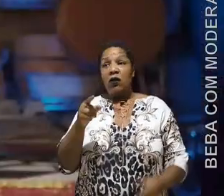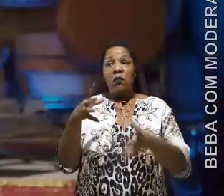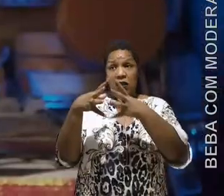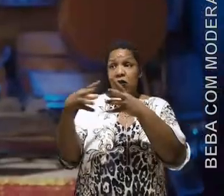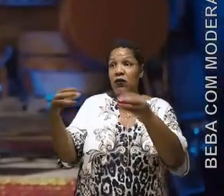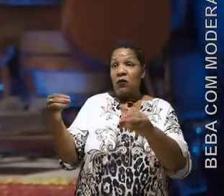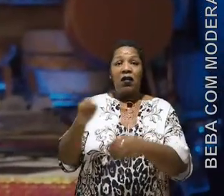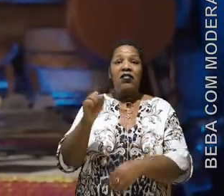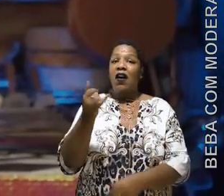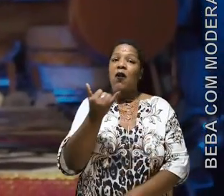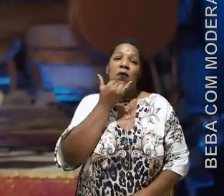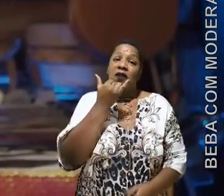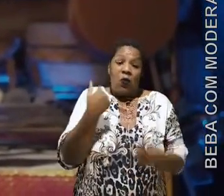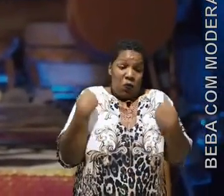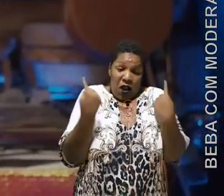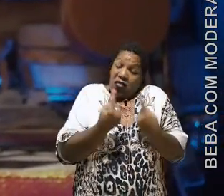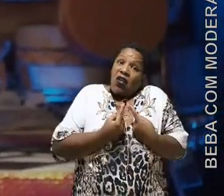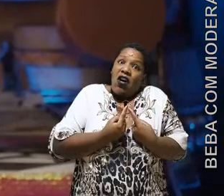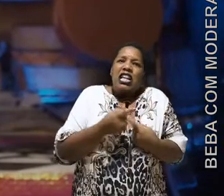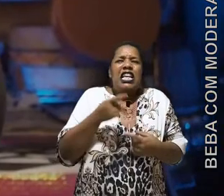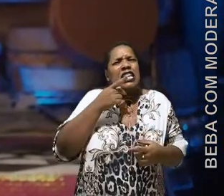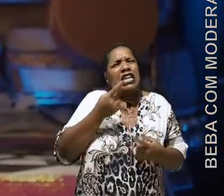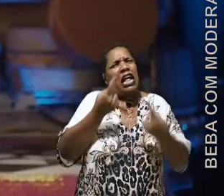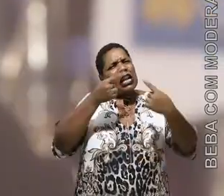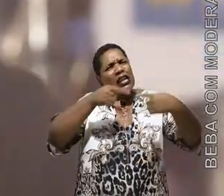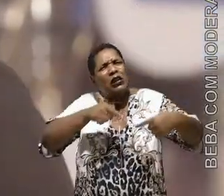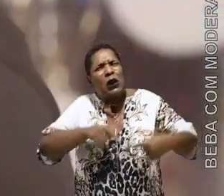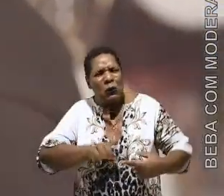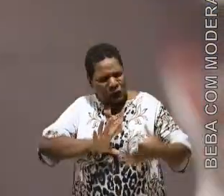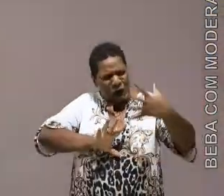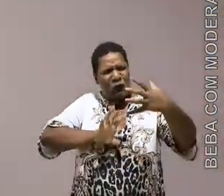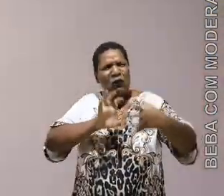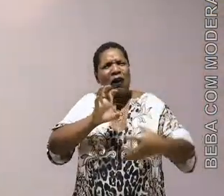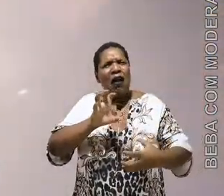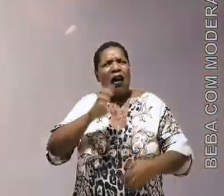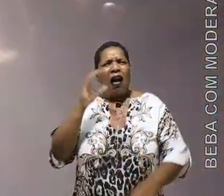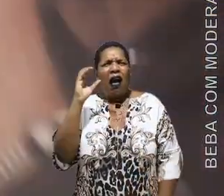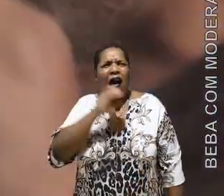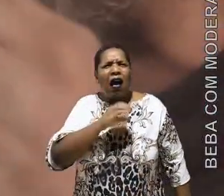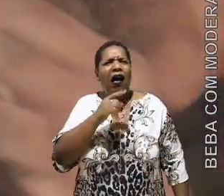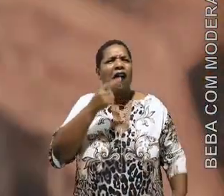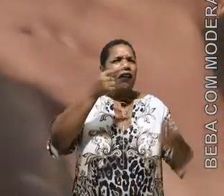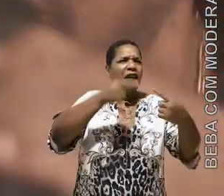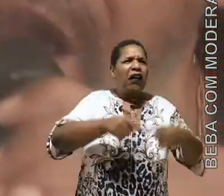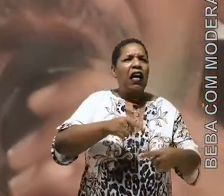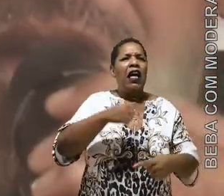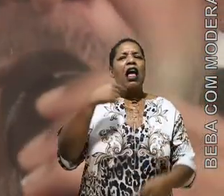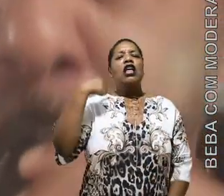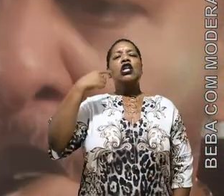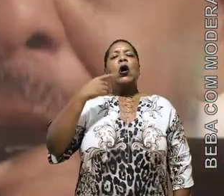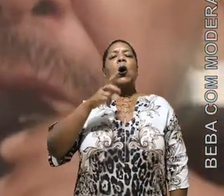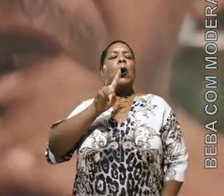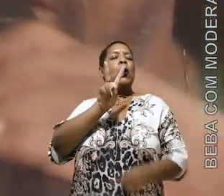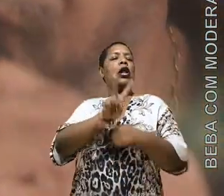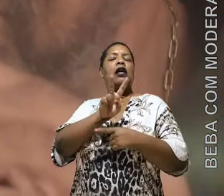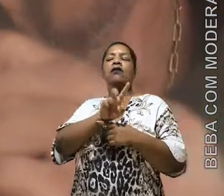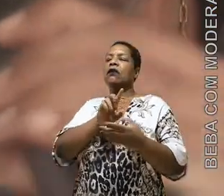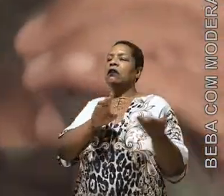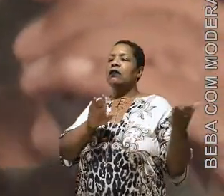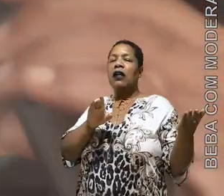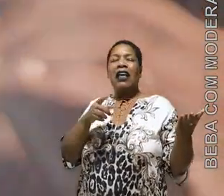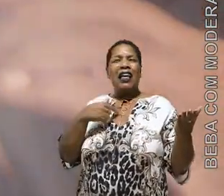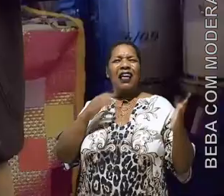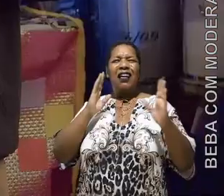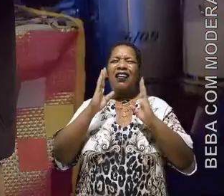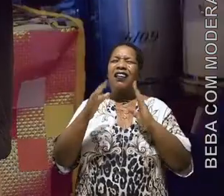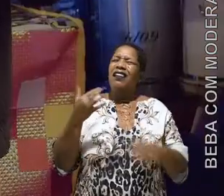feroz algoz absolvição não não sem perdão para nós resolver nega reação bote traiçoeiro veloz nunca diz advogado